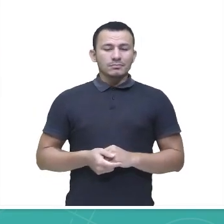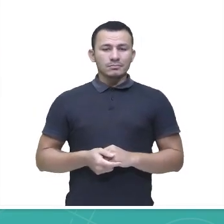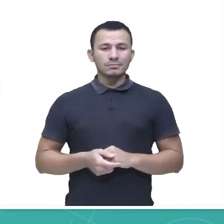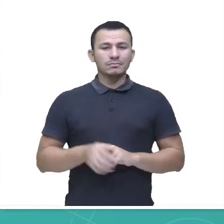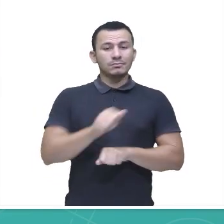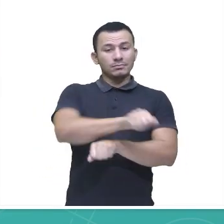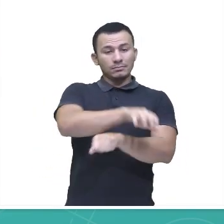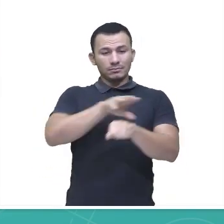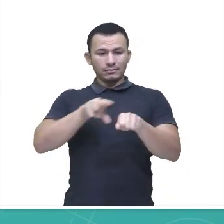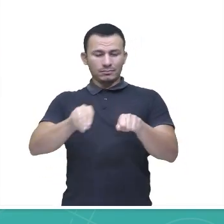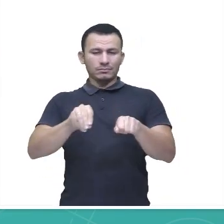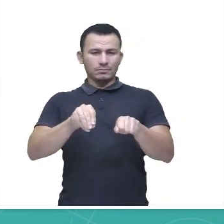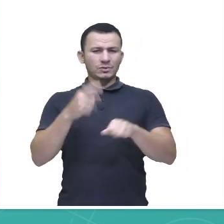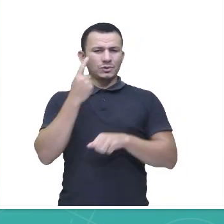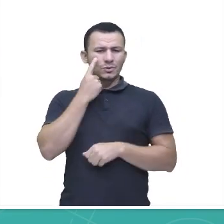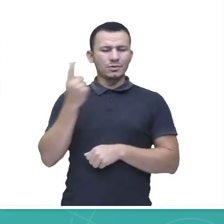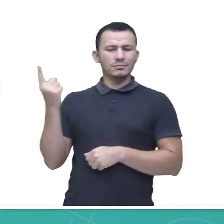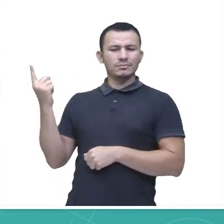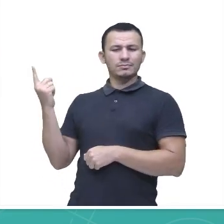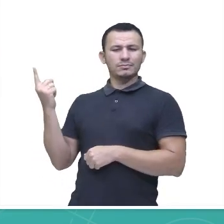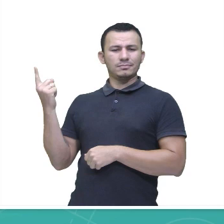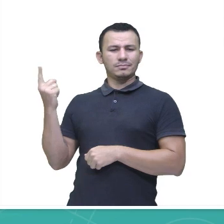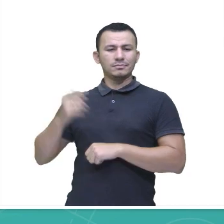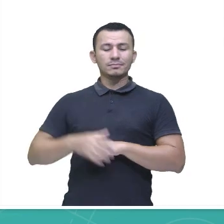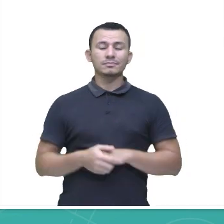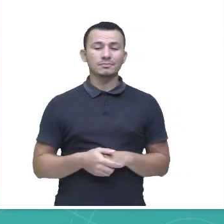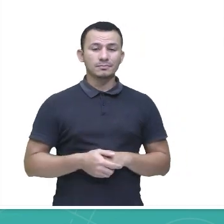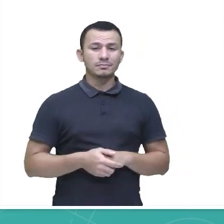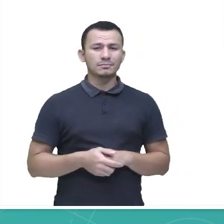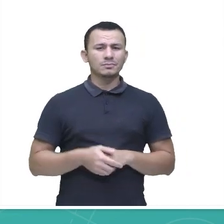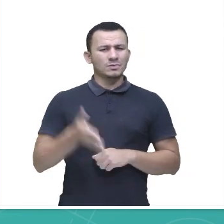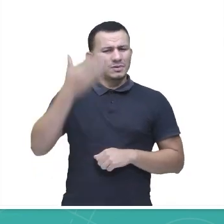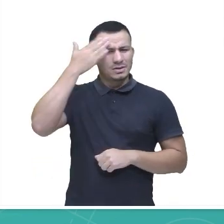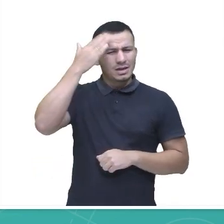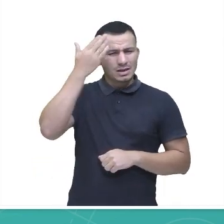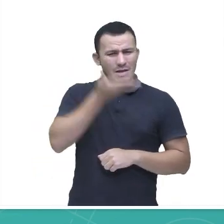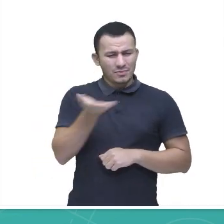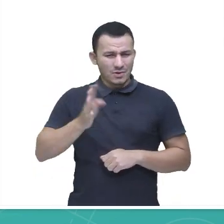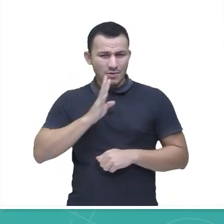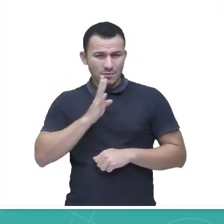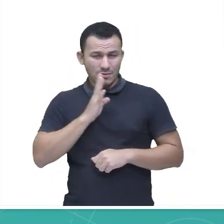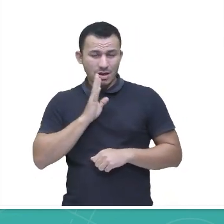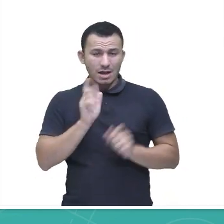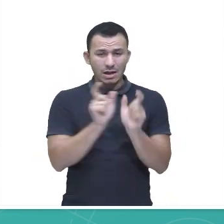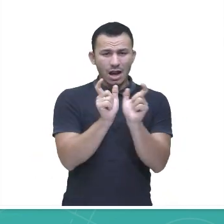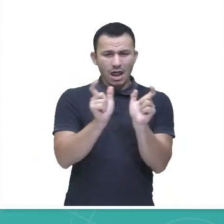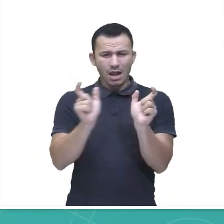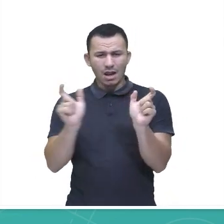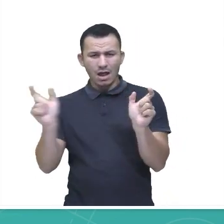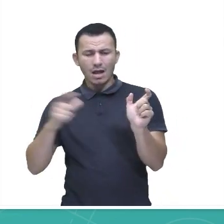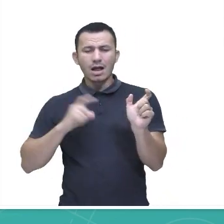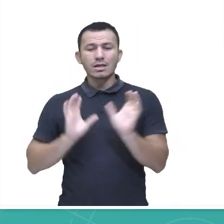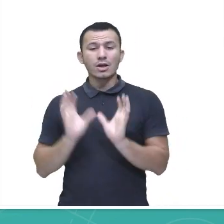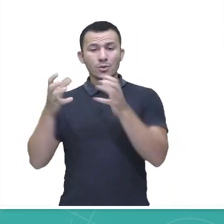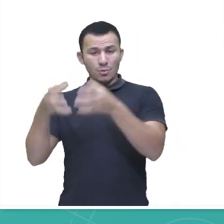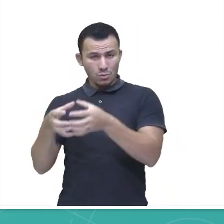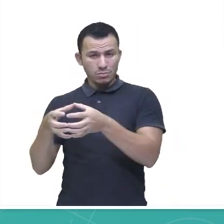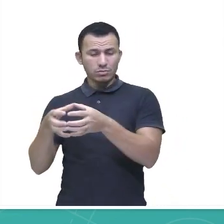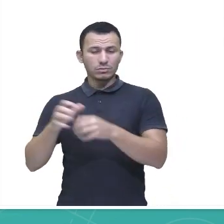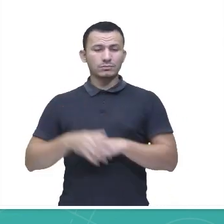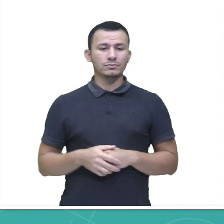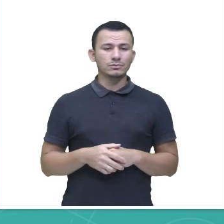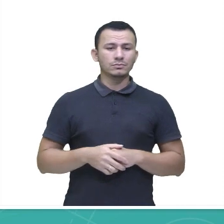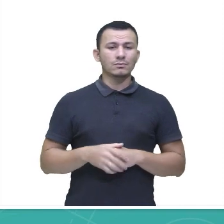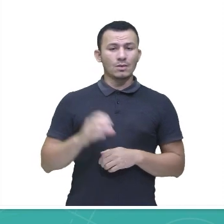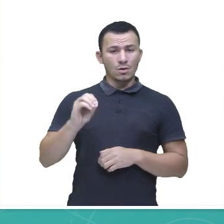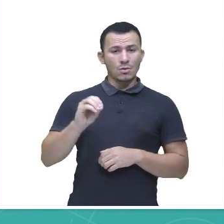artigos é uma das classes de palavra a mais curta, porque você já sabe quais são as palavras que constituem essa classe de palavra. O,